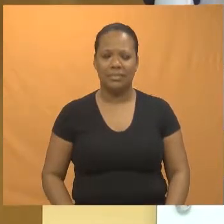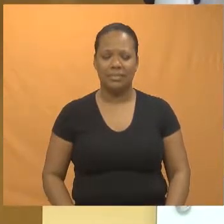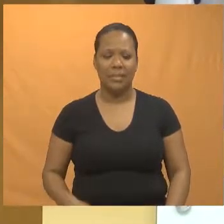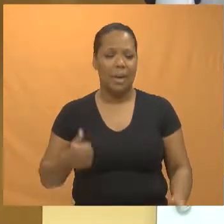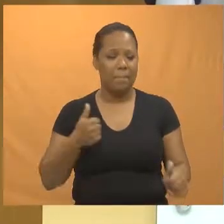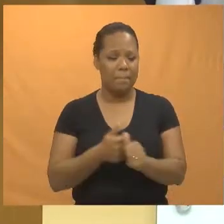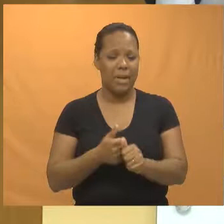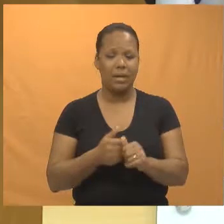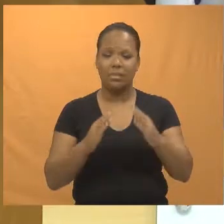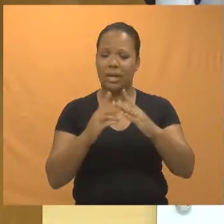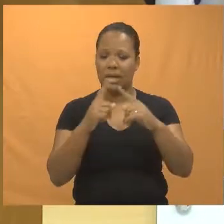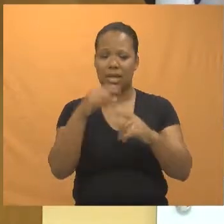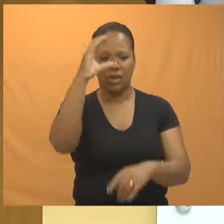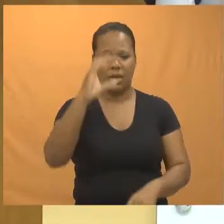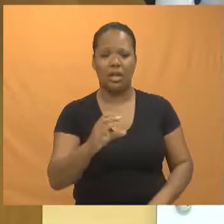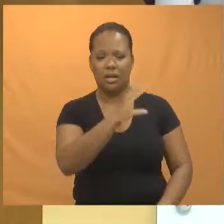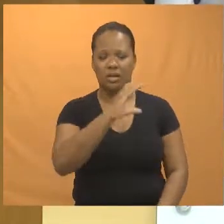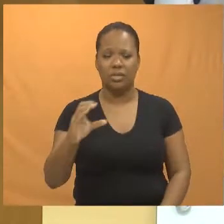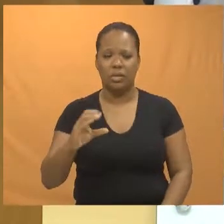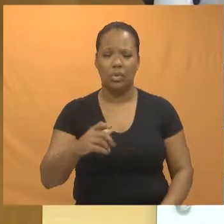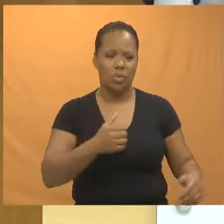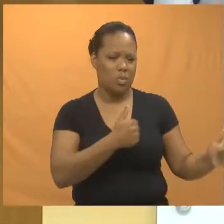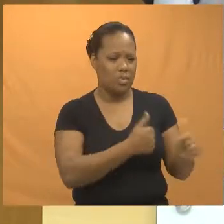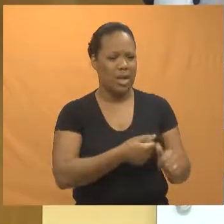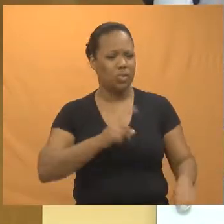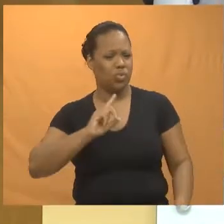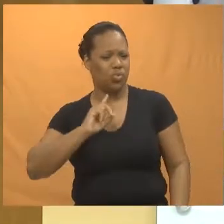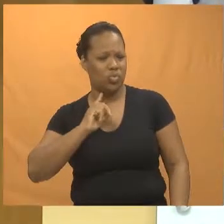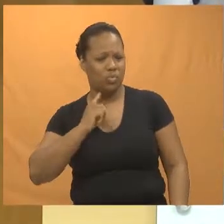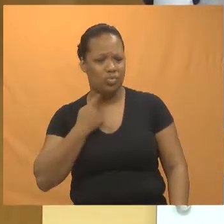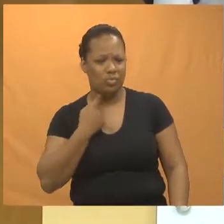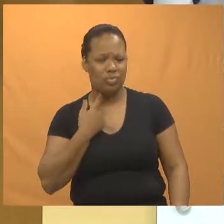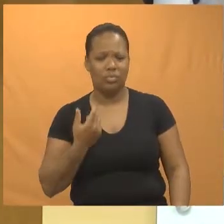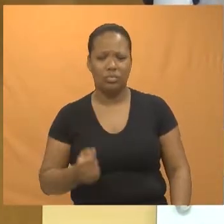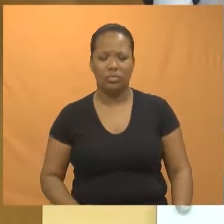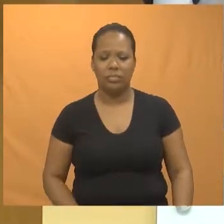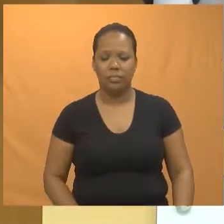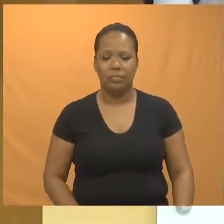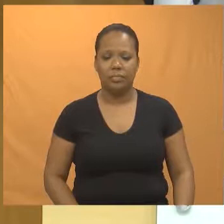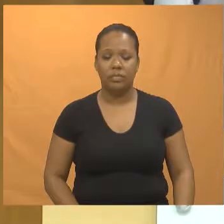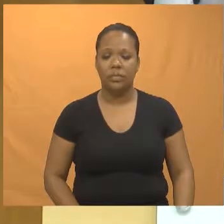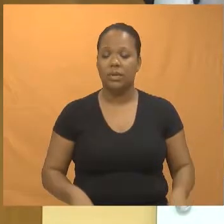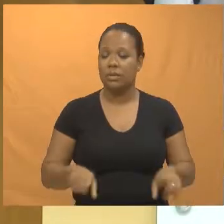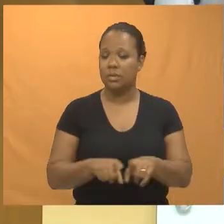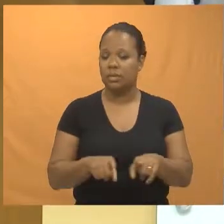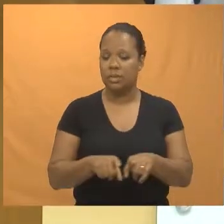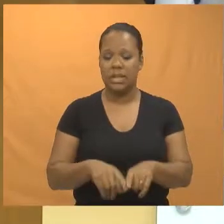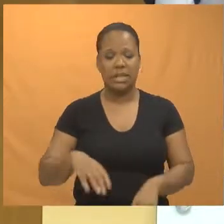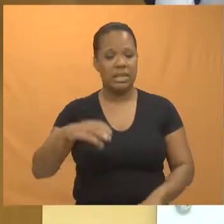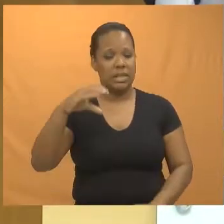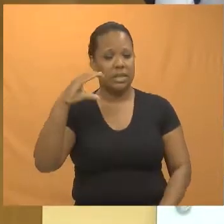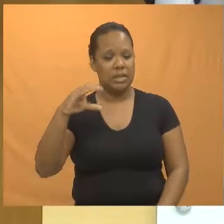igreja católica e tão sujo daquele jeito. Aí tem aqui o valetão do